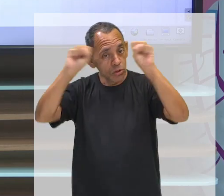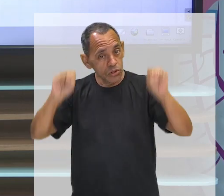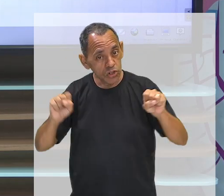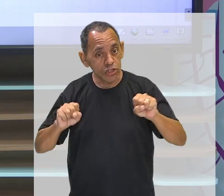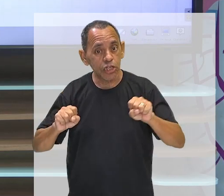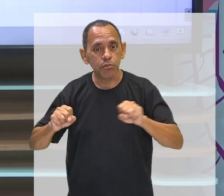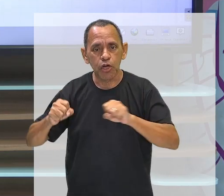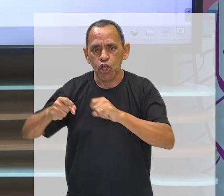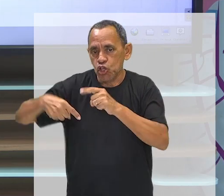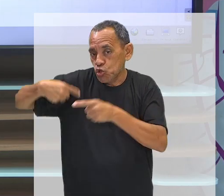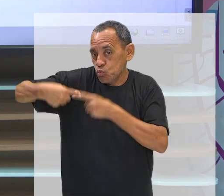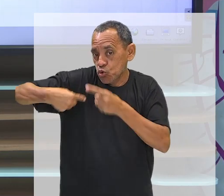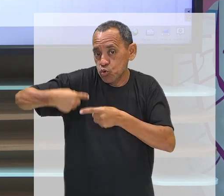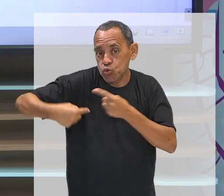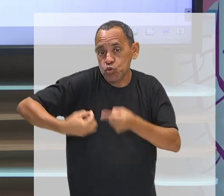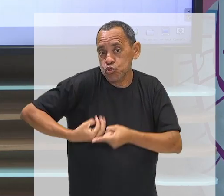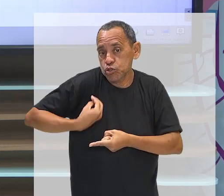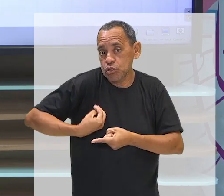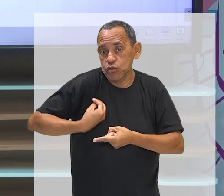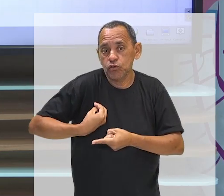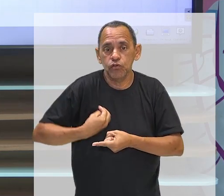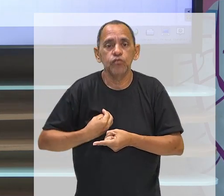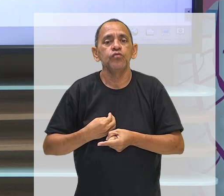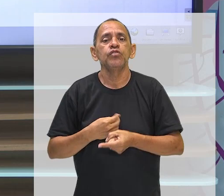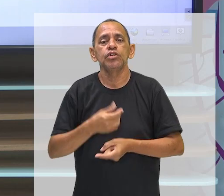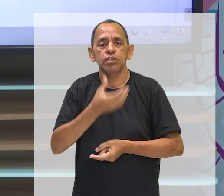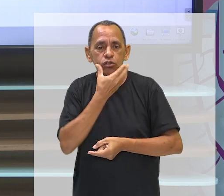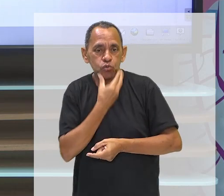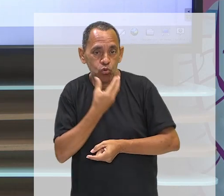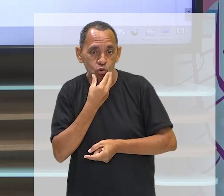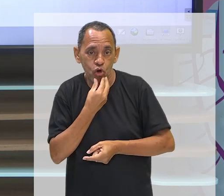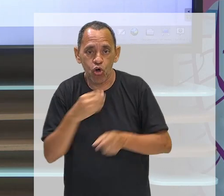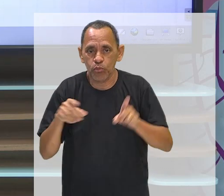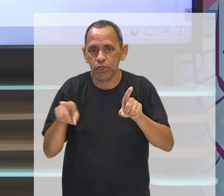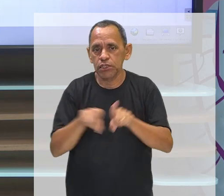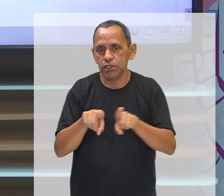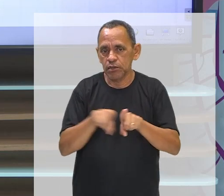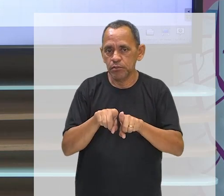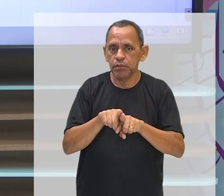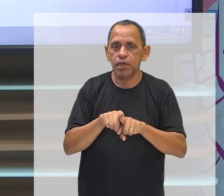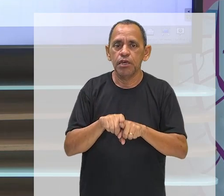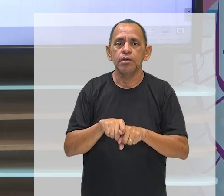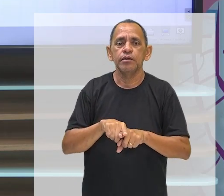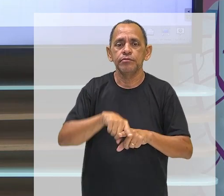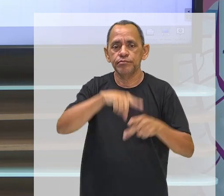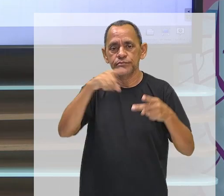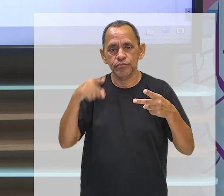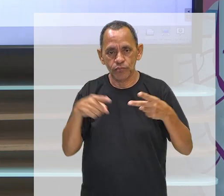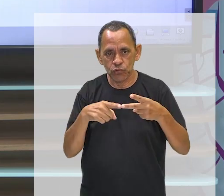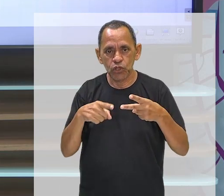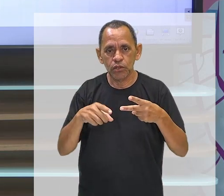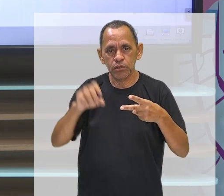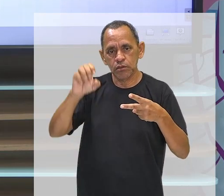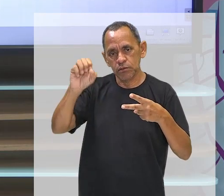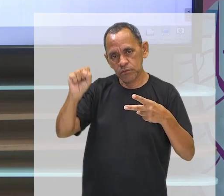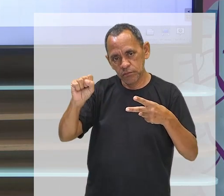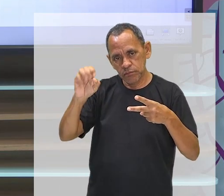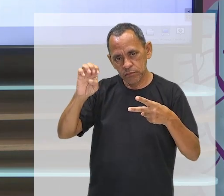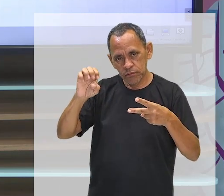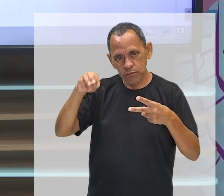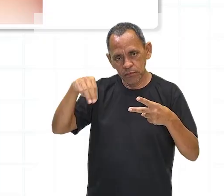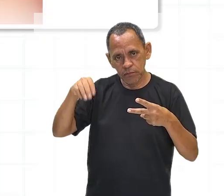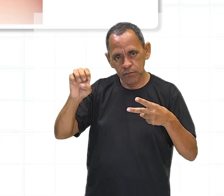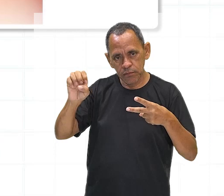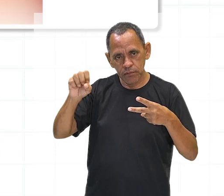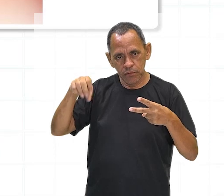aí essas duas participações. Por ela vai passar tanto a urina quanto o líquido, né, quanto o sêmen, por exemplo.